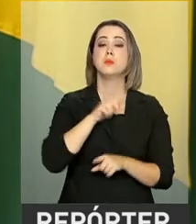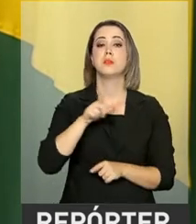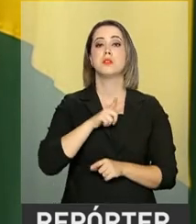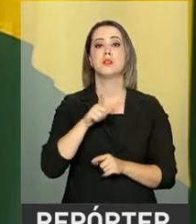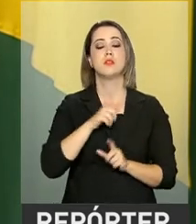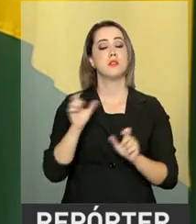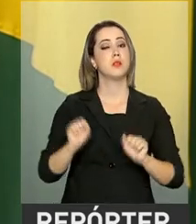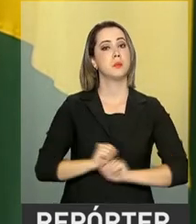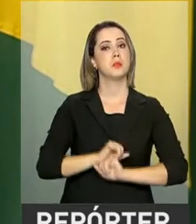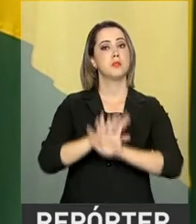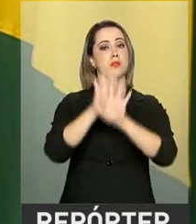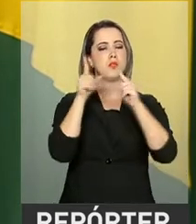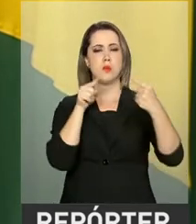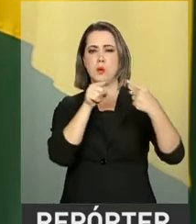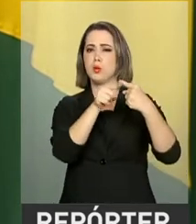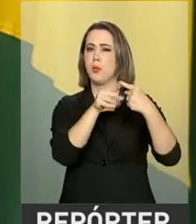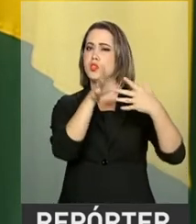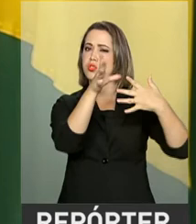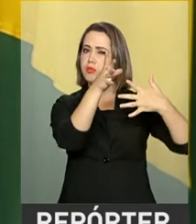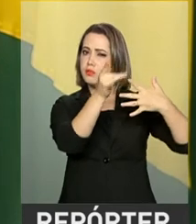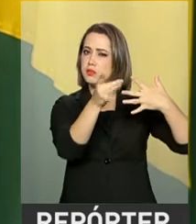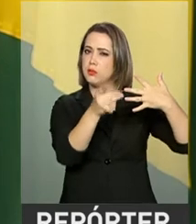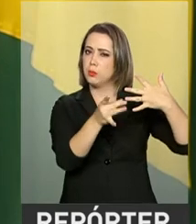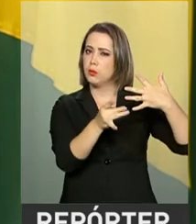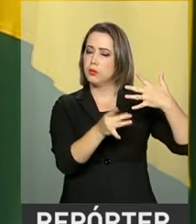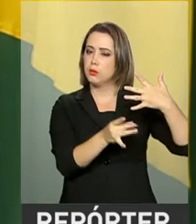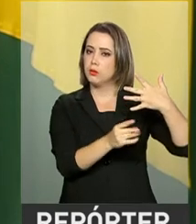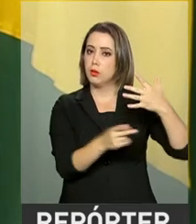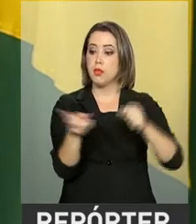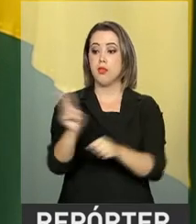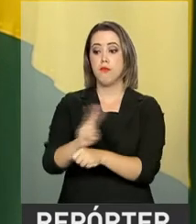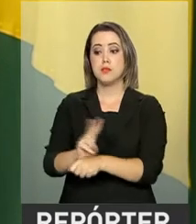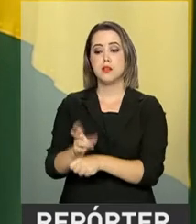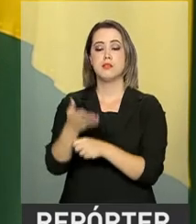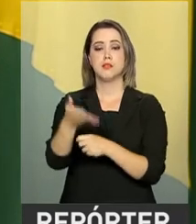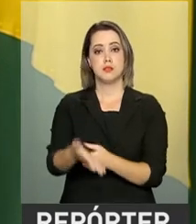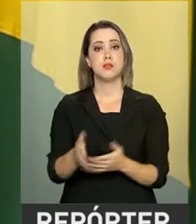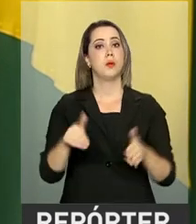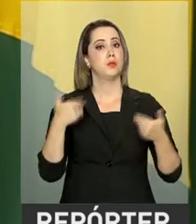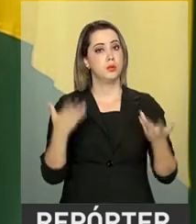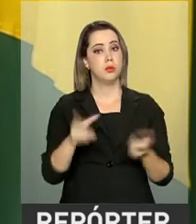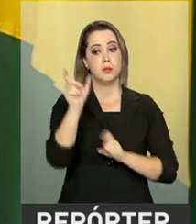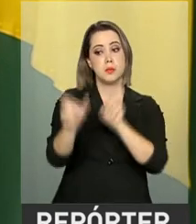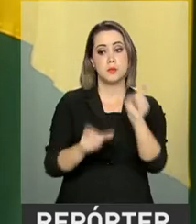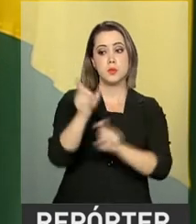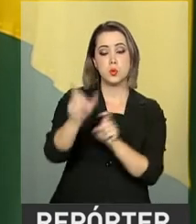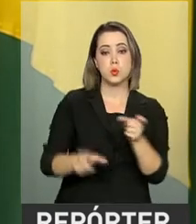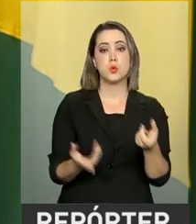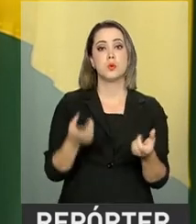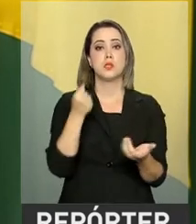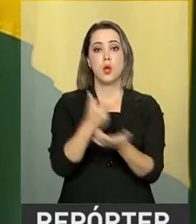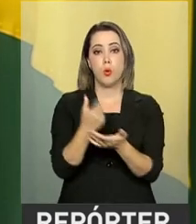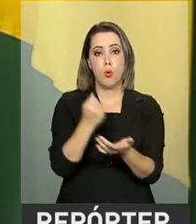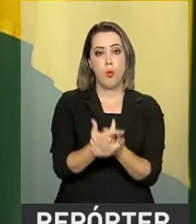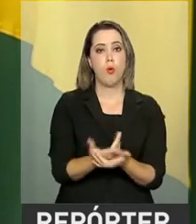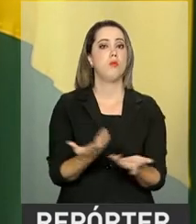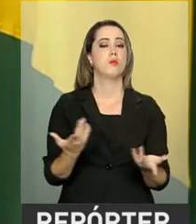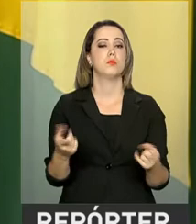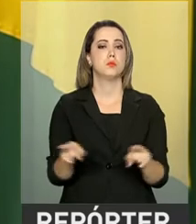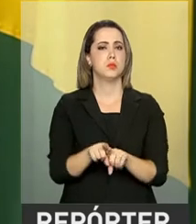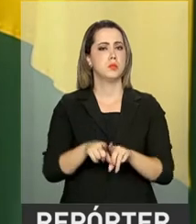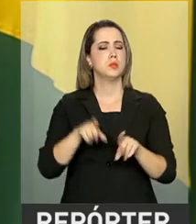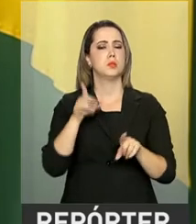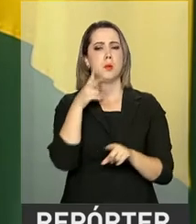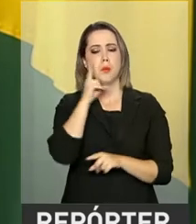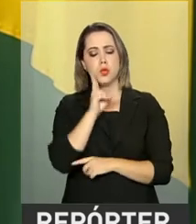transparência e objetividade nessa fiscalização portanto os consumidores de alimentos além daquela